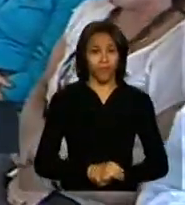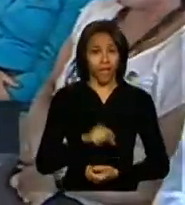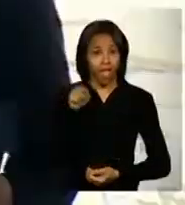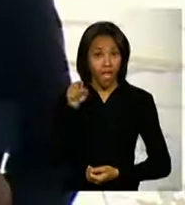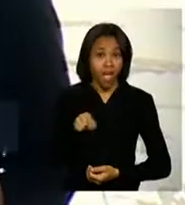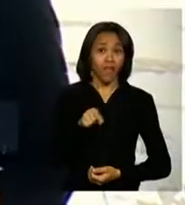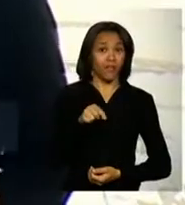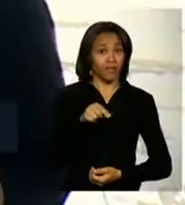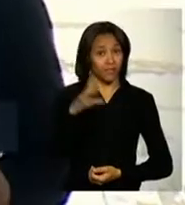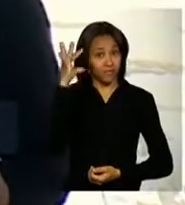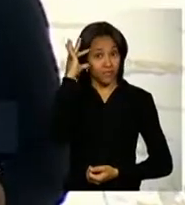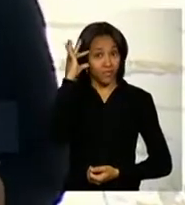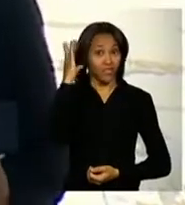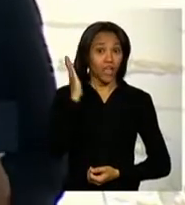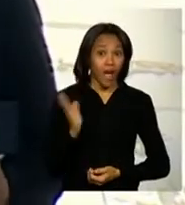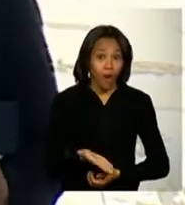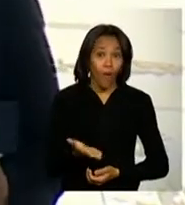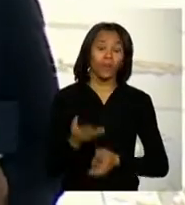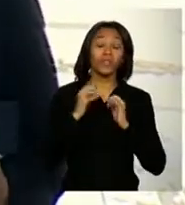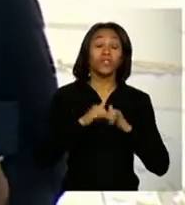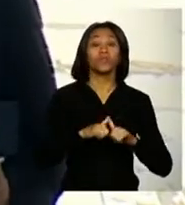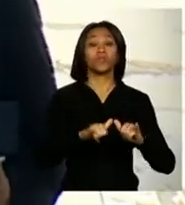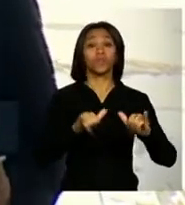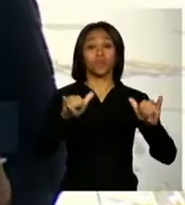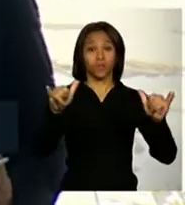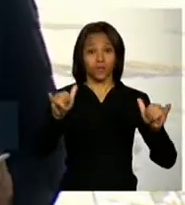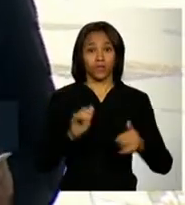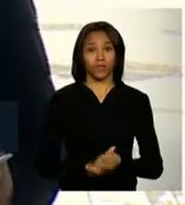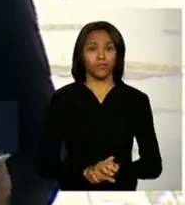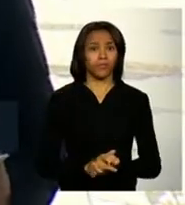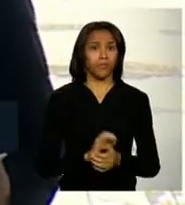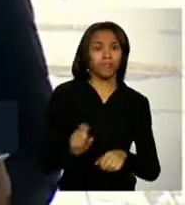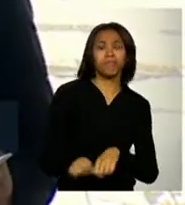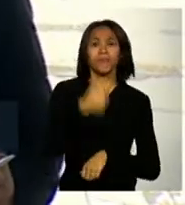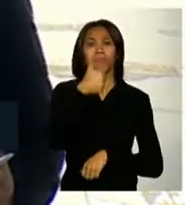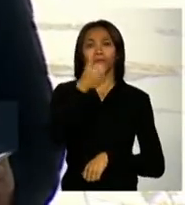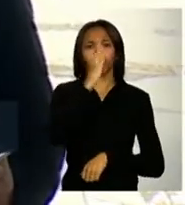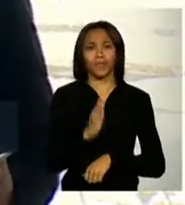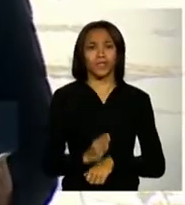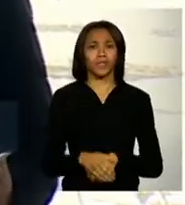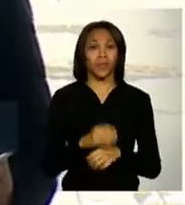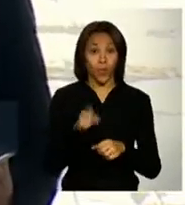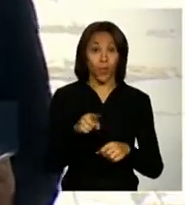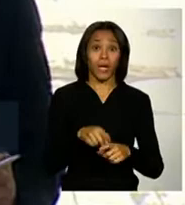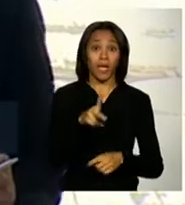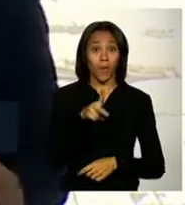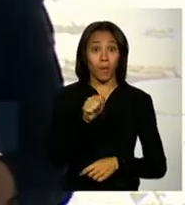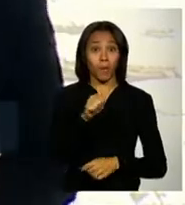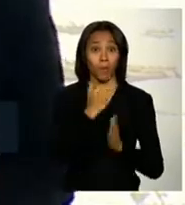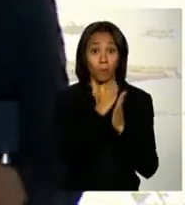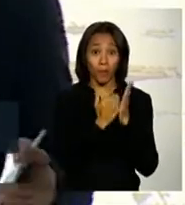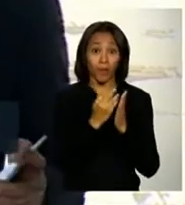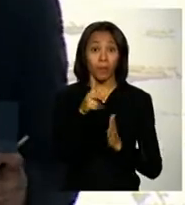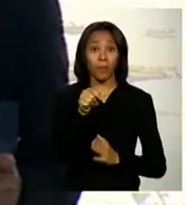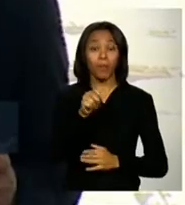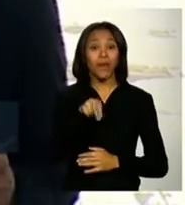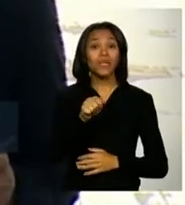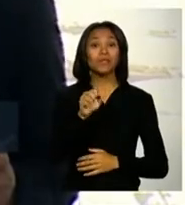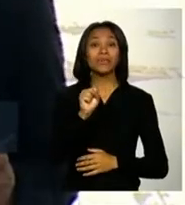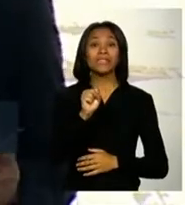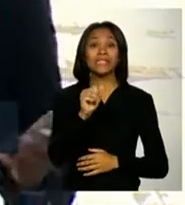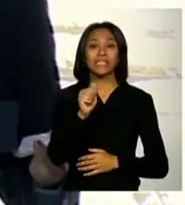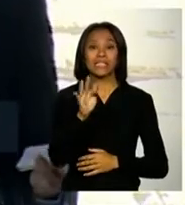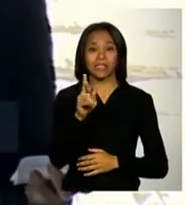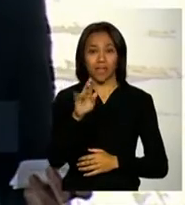está lançando agora de maneira inédita o plano safra da Pesca que cultura nunca teve no país